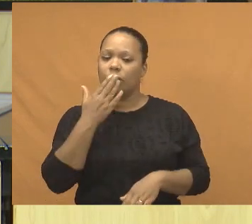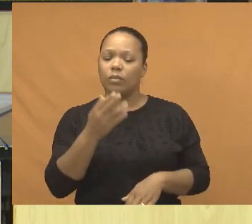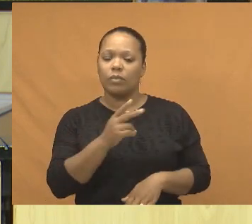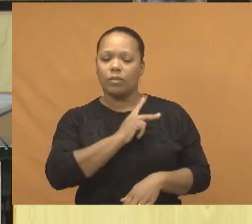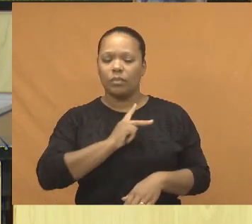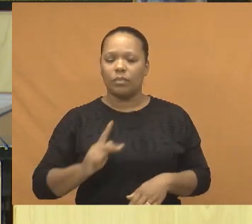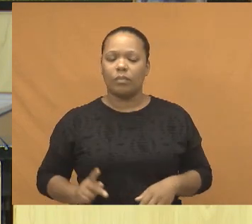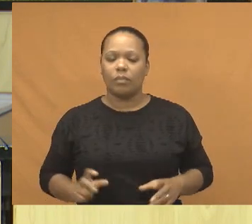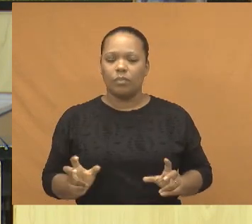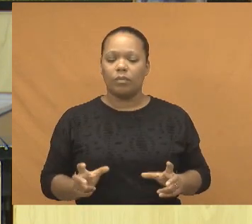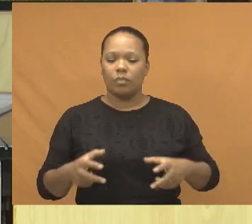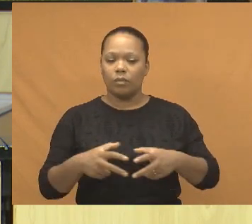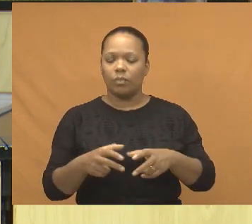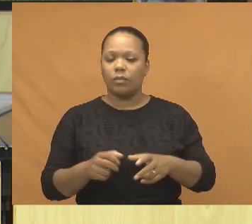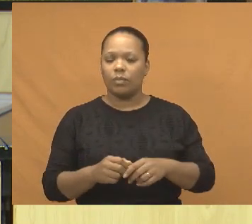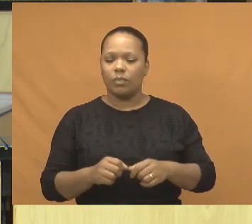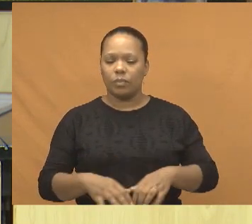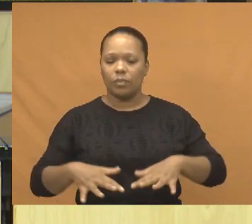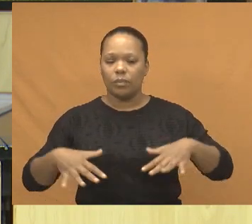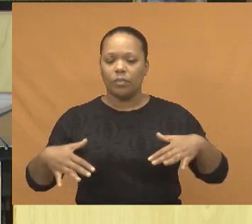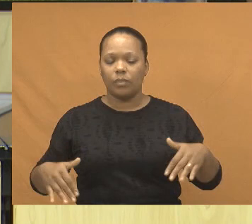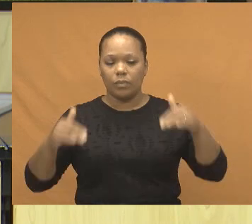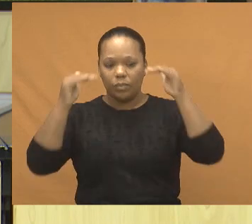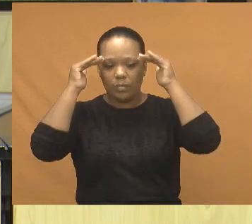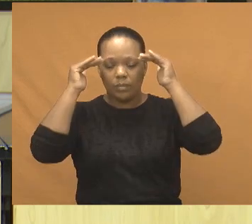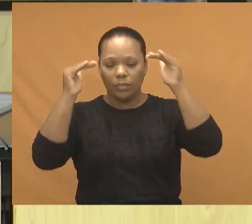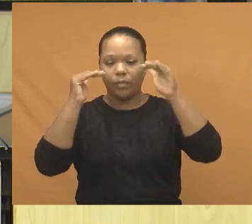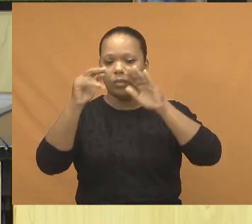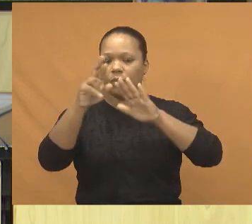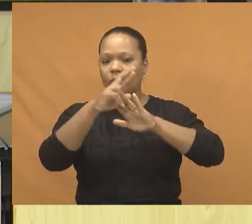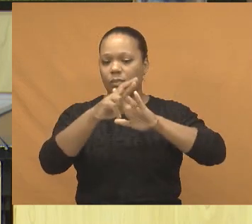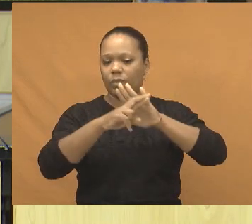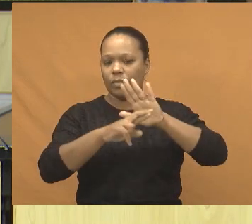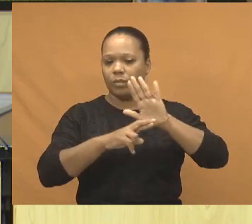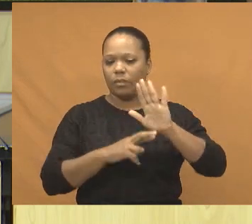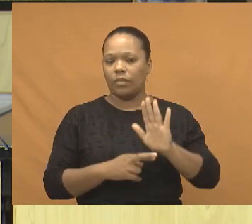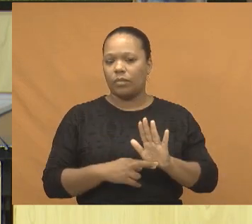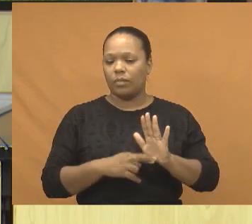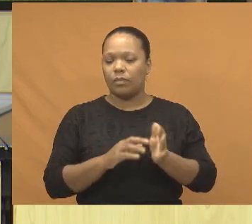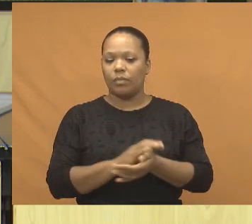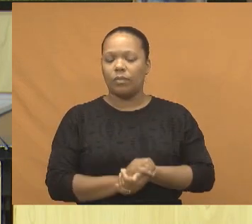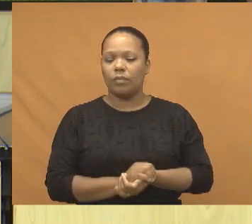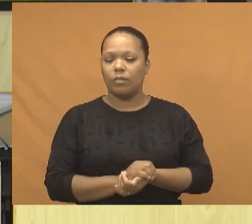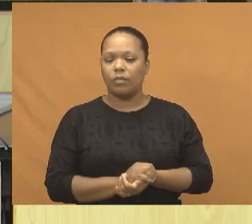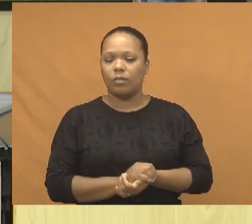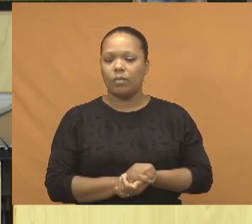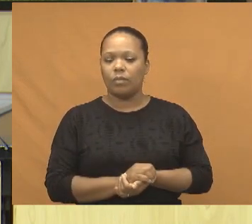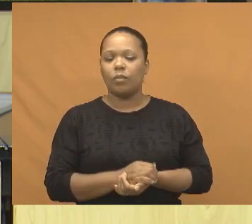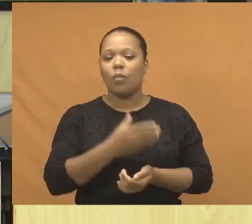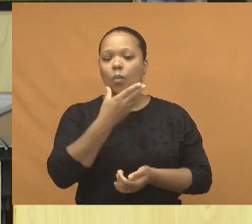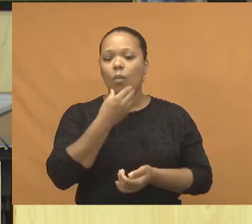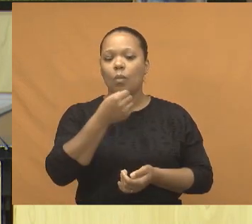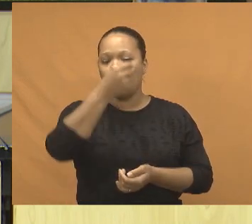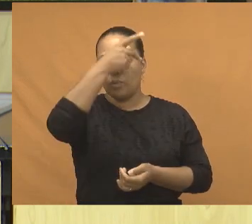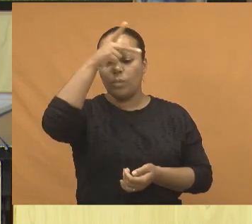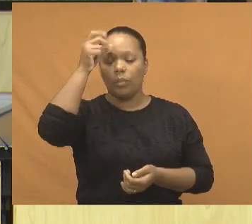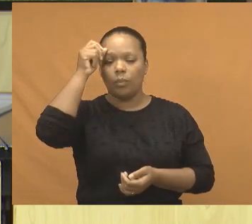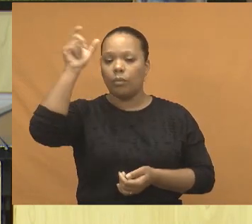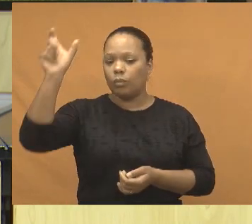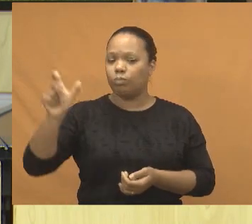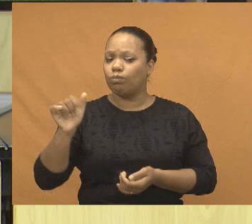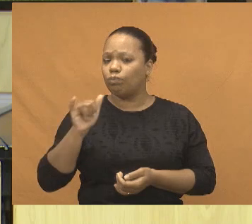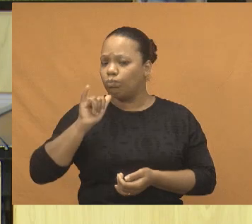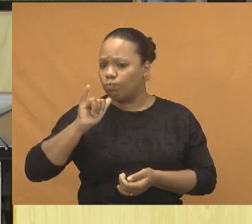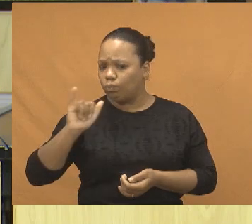casa, ouvido e aprovado pela Igreja de Plenário, cumpridas as formalidades regimentais, seja encaminhado ao senhor prefeito municipal de Jacareí